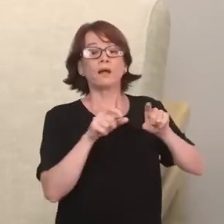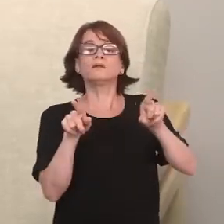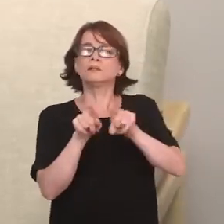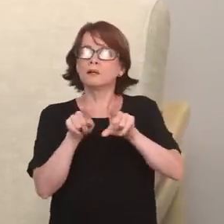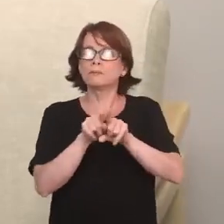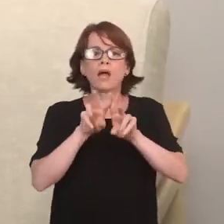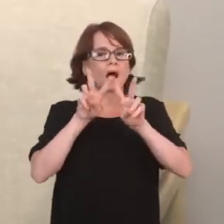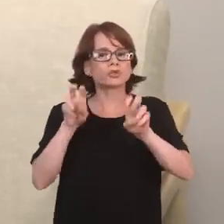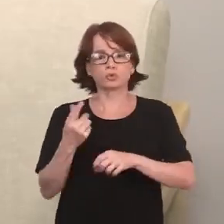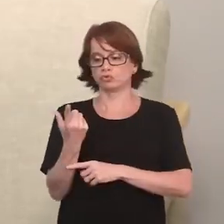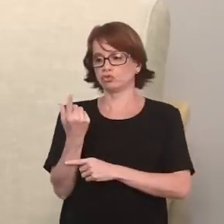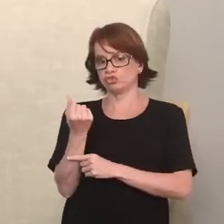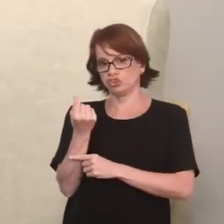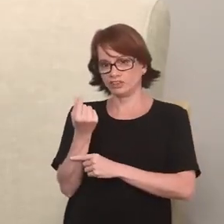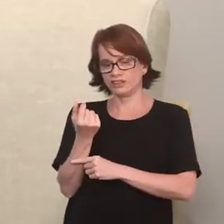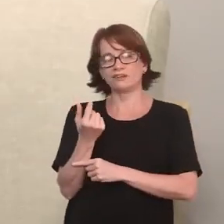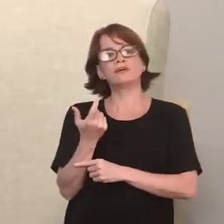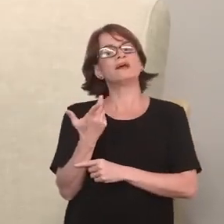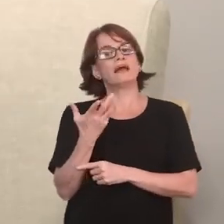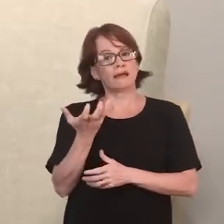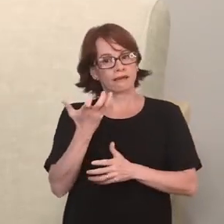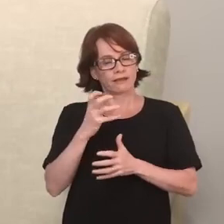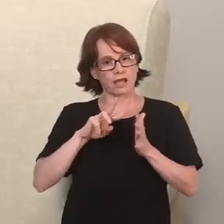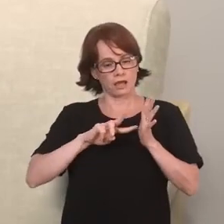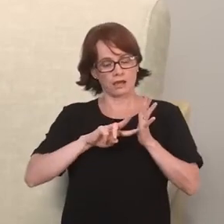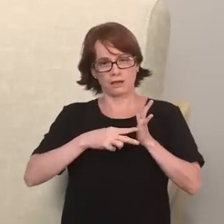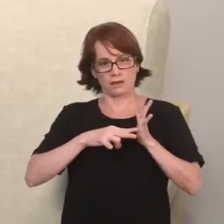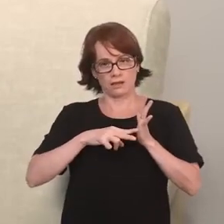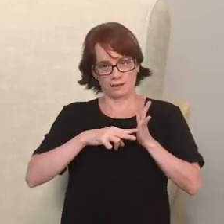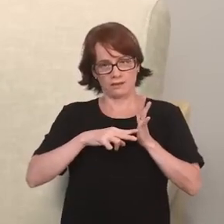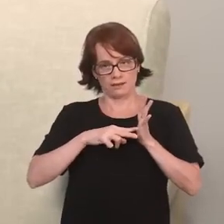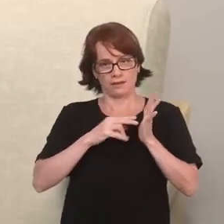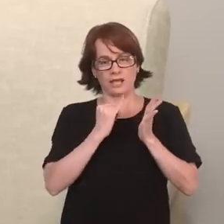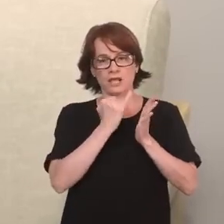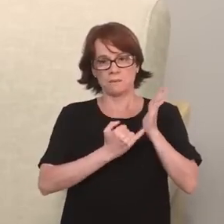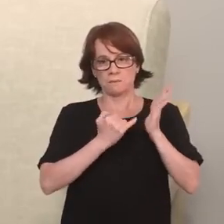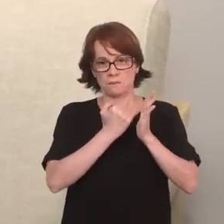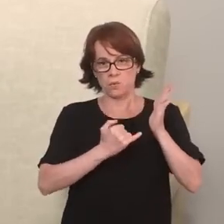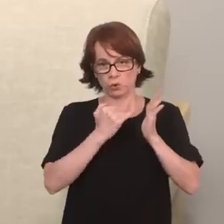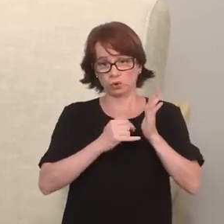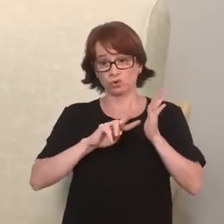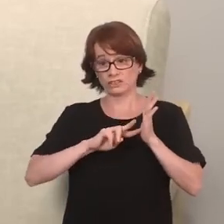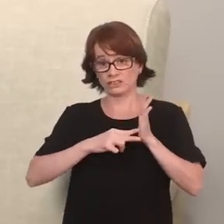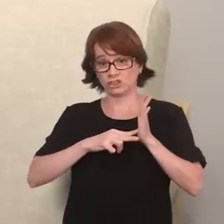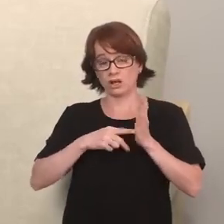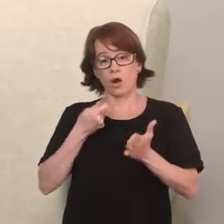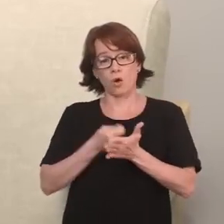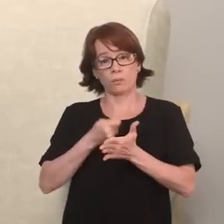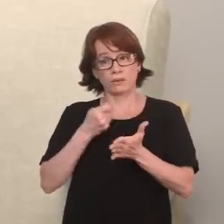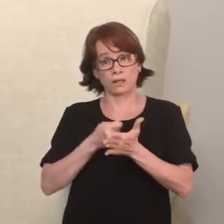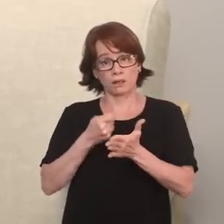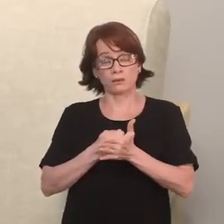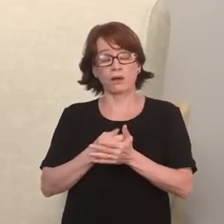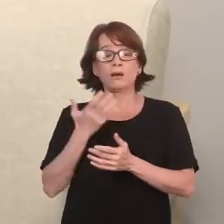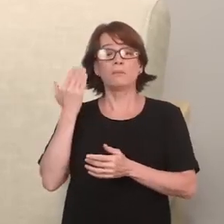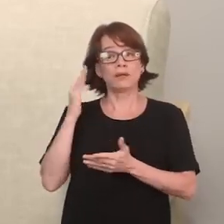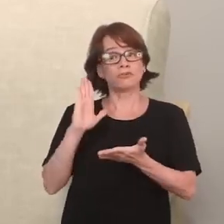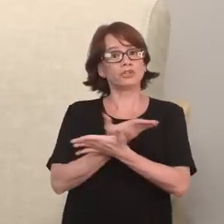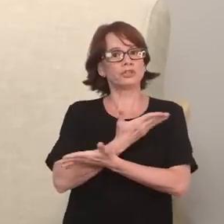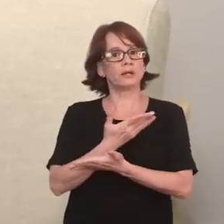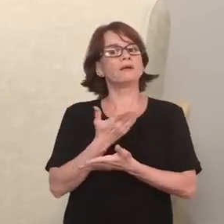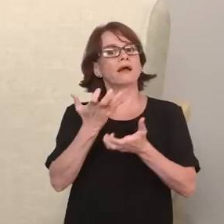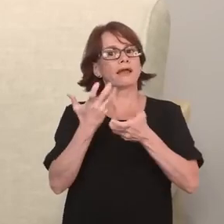para voltar com o imposto sindical obrigatório, a contribuição sindical, que foi retirada já por lei. Então, assim,